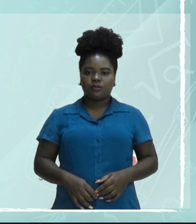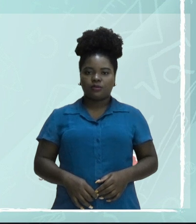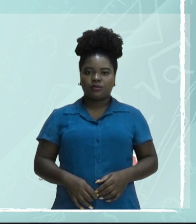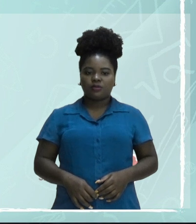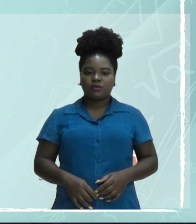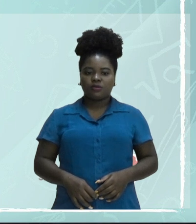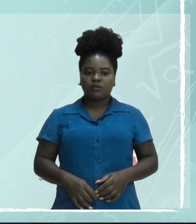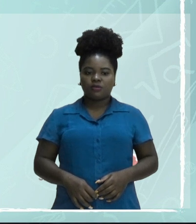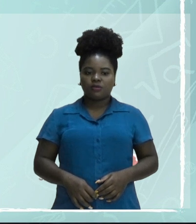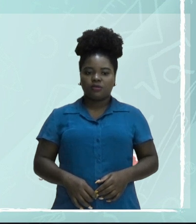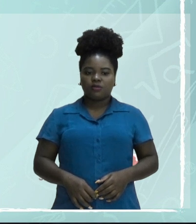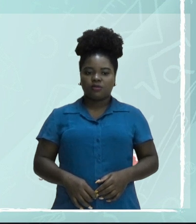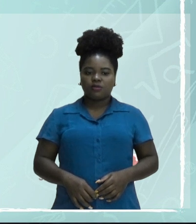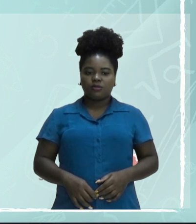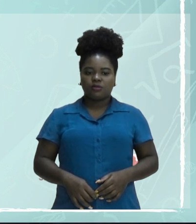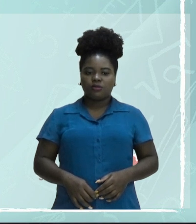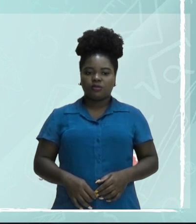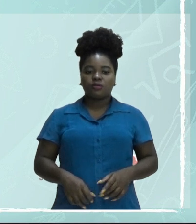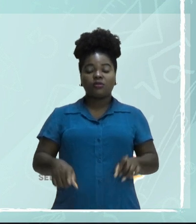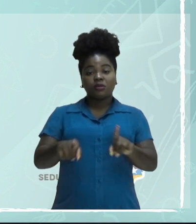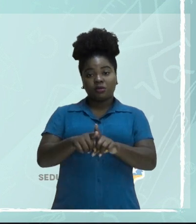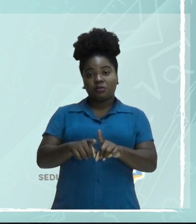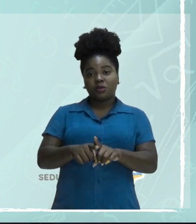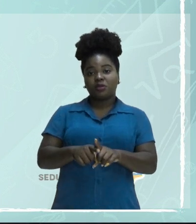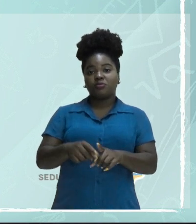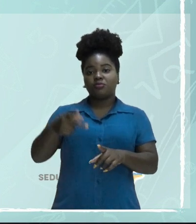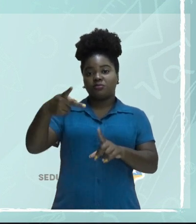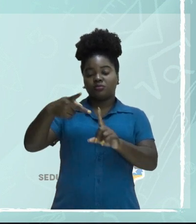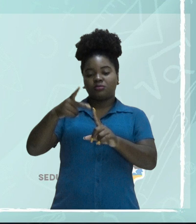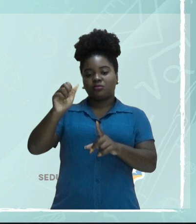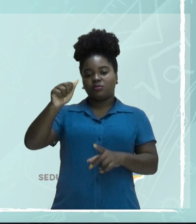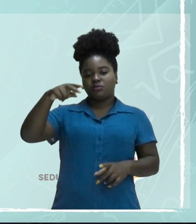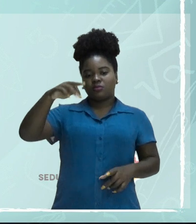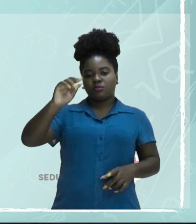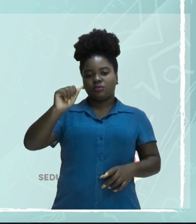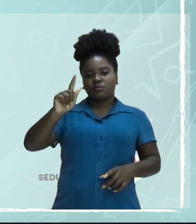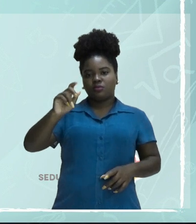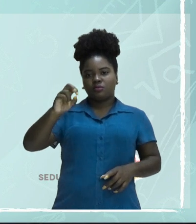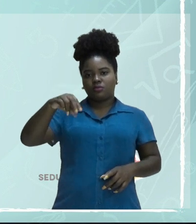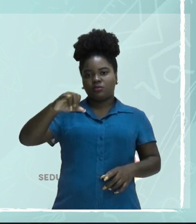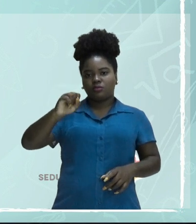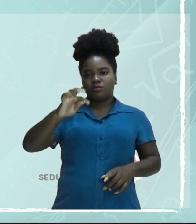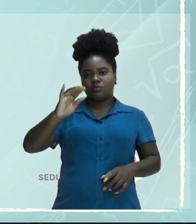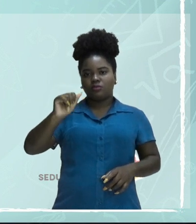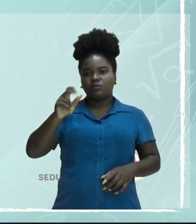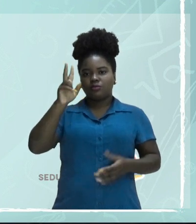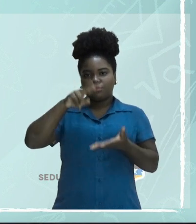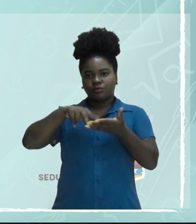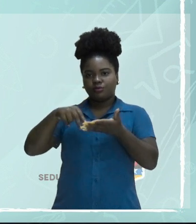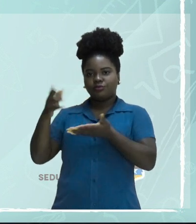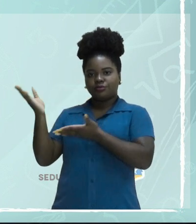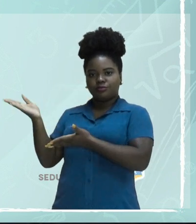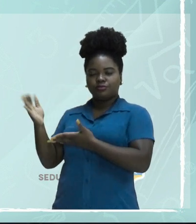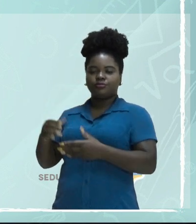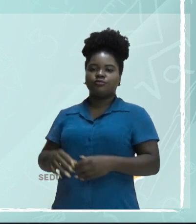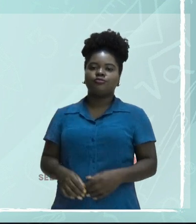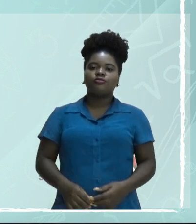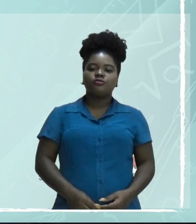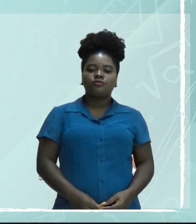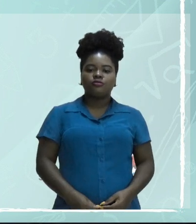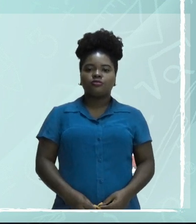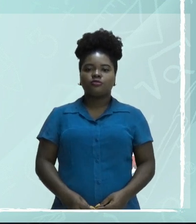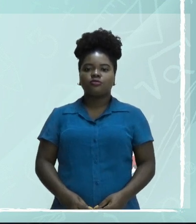movimento desejado. Vou ler logo o antagonista. São músculos que se opõem à ação do agonista. Quando o